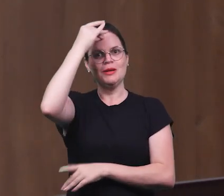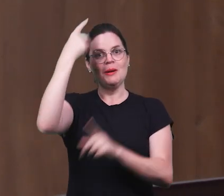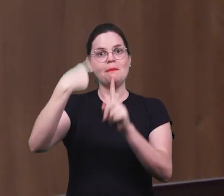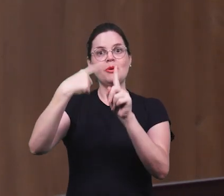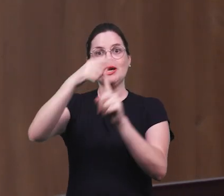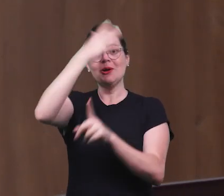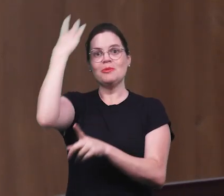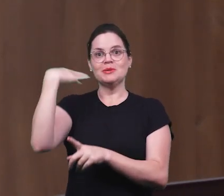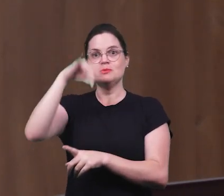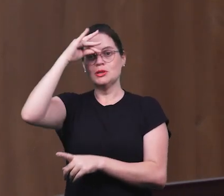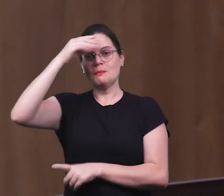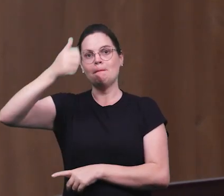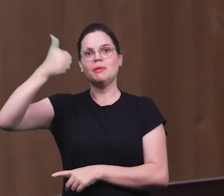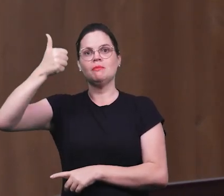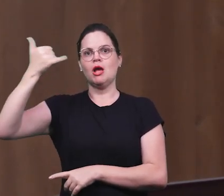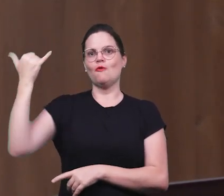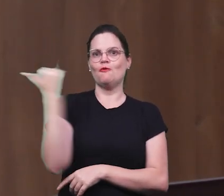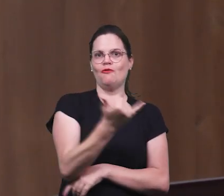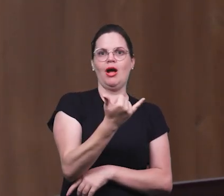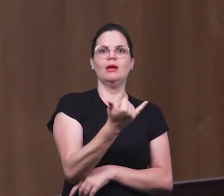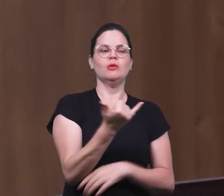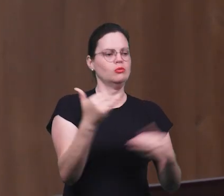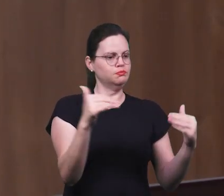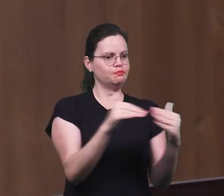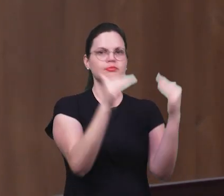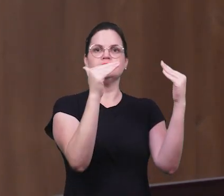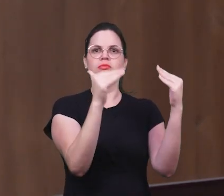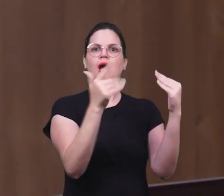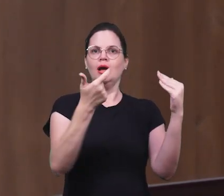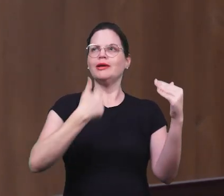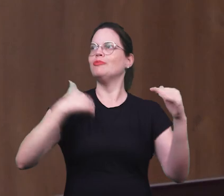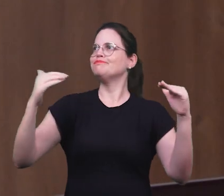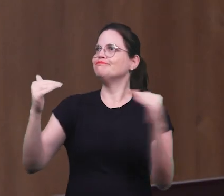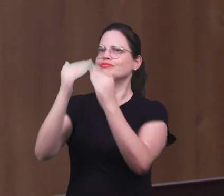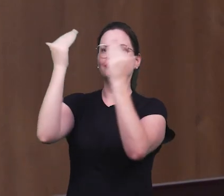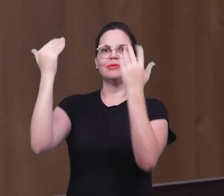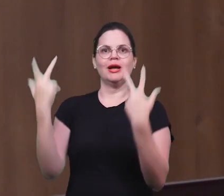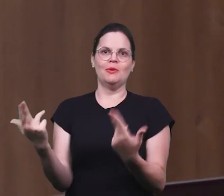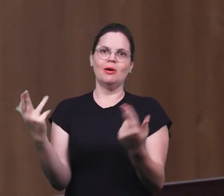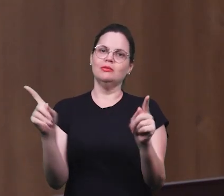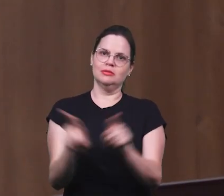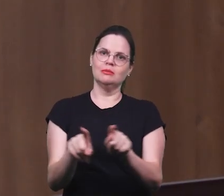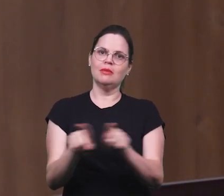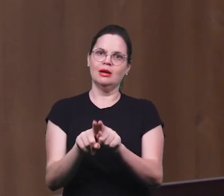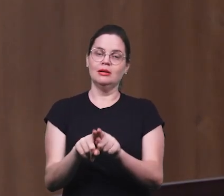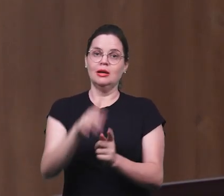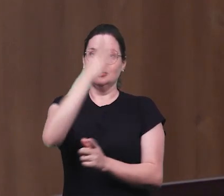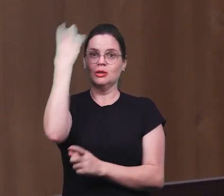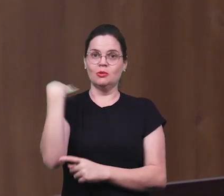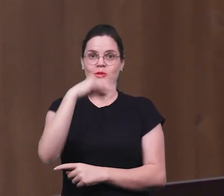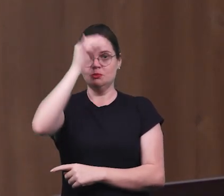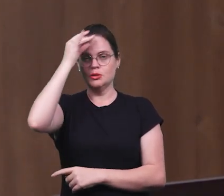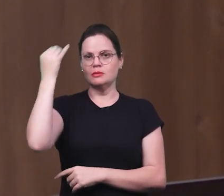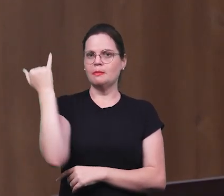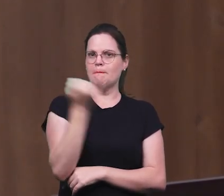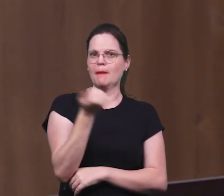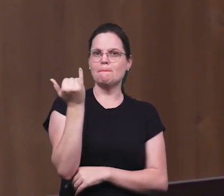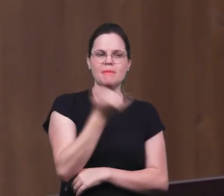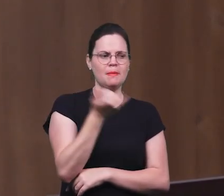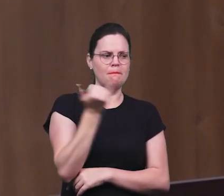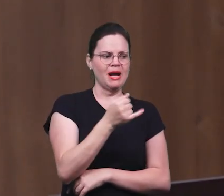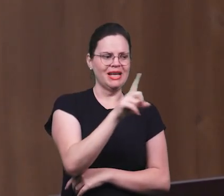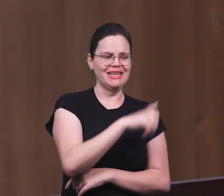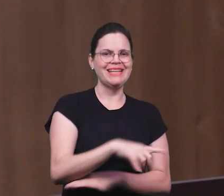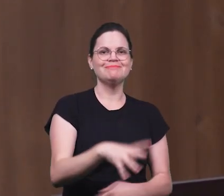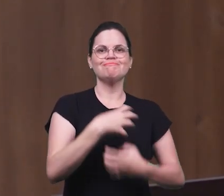Santo estava dizendo. Então o Espírito Santo disse aquilo que era necessário dizer e isso foi testificado para todos